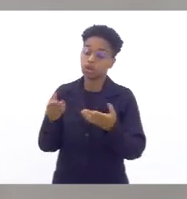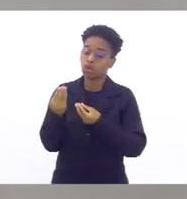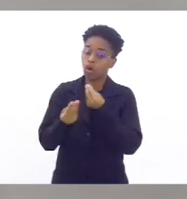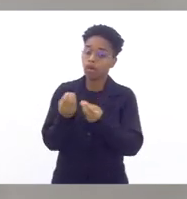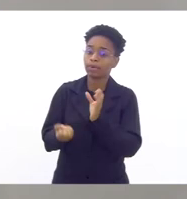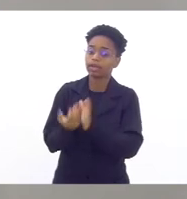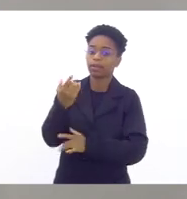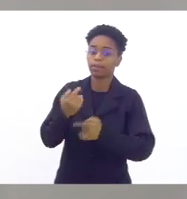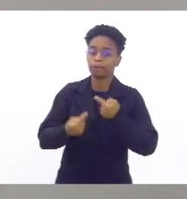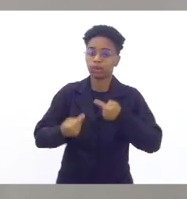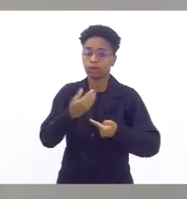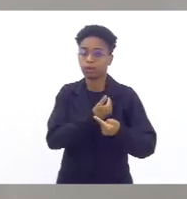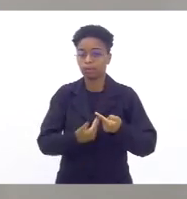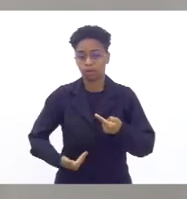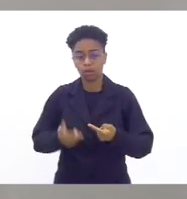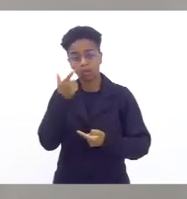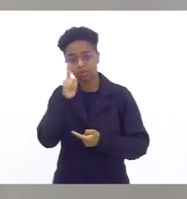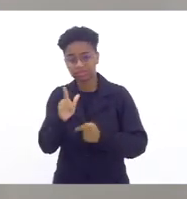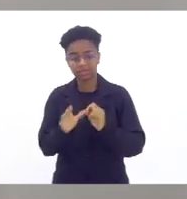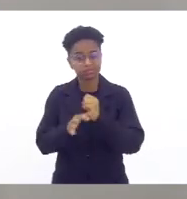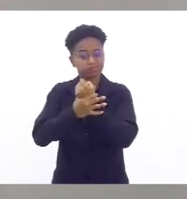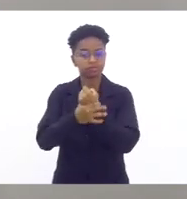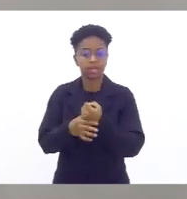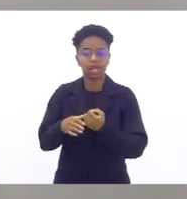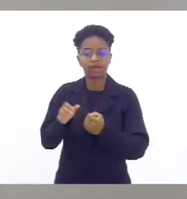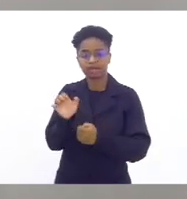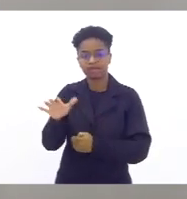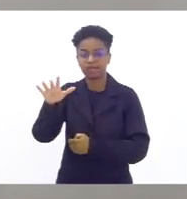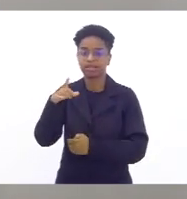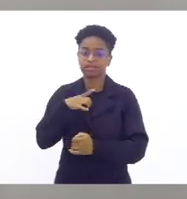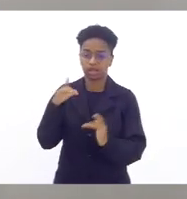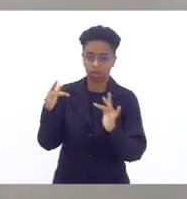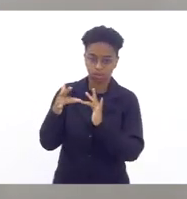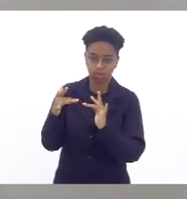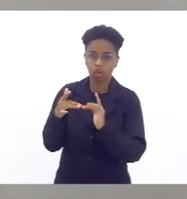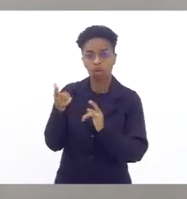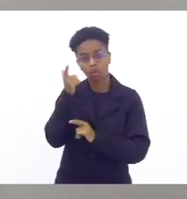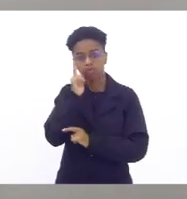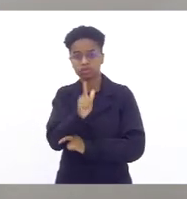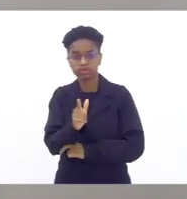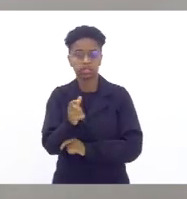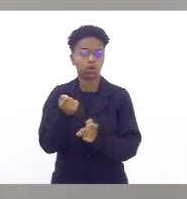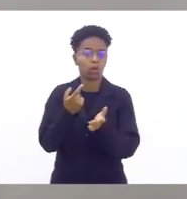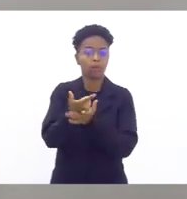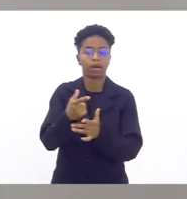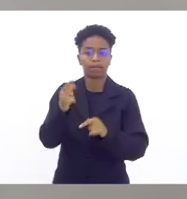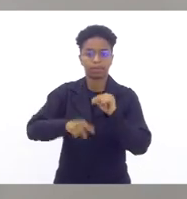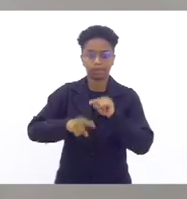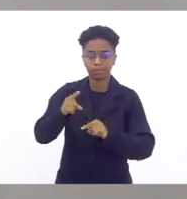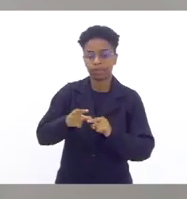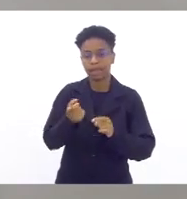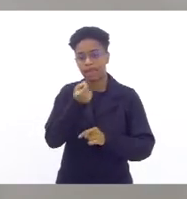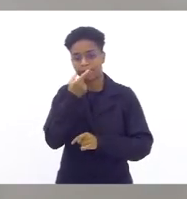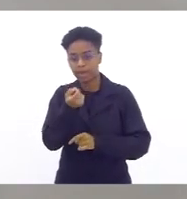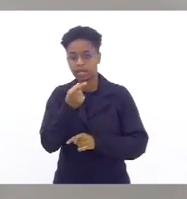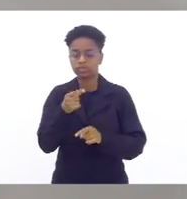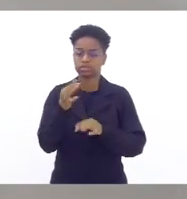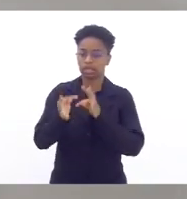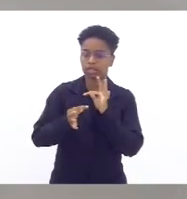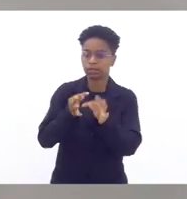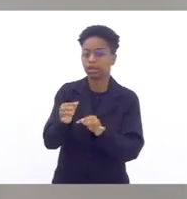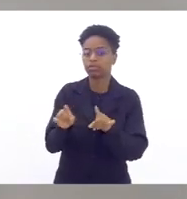a gente cria políticas públicas para garantir que as favelas tenham acesso a medicação a tratamento a reconhecimento